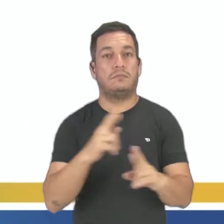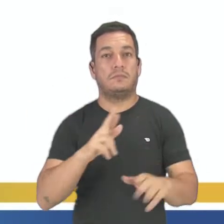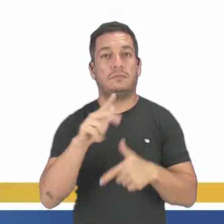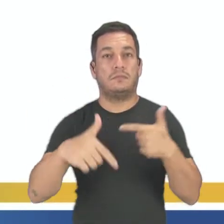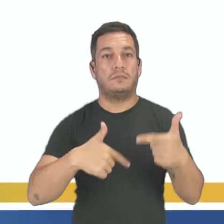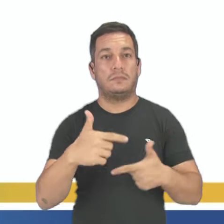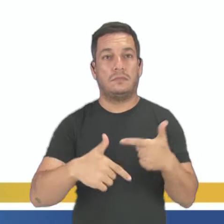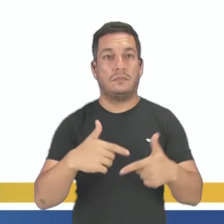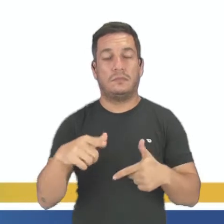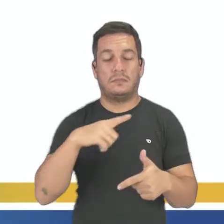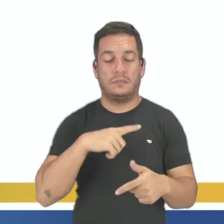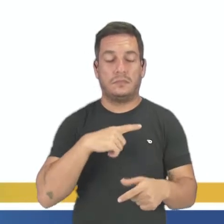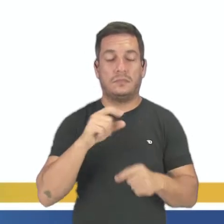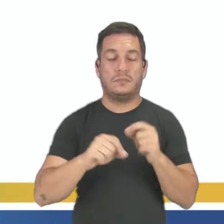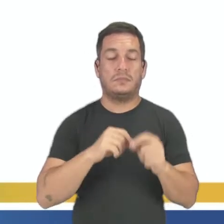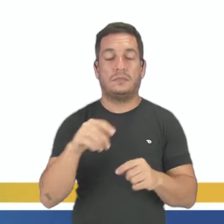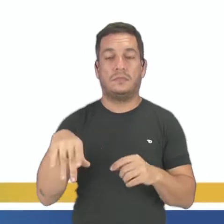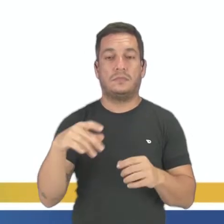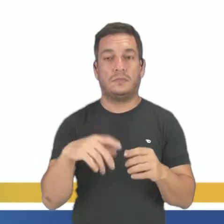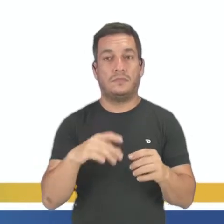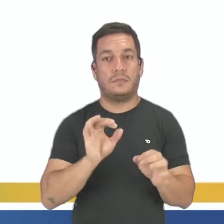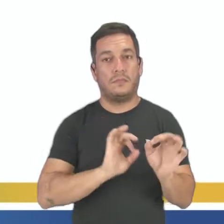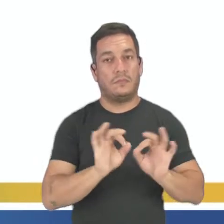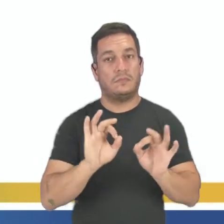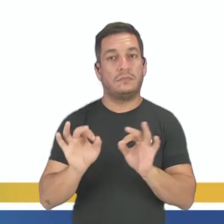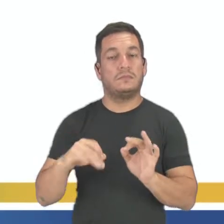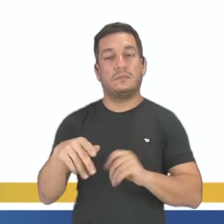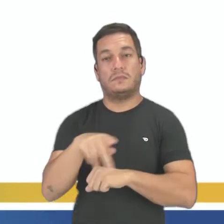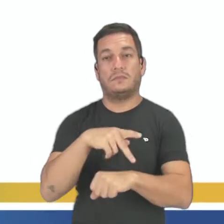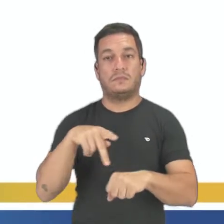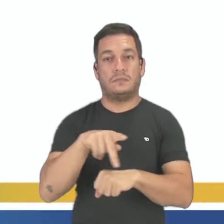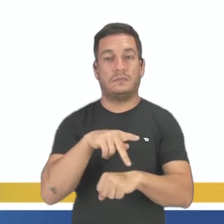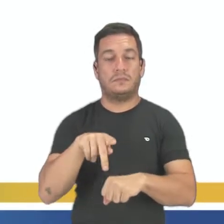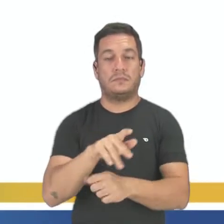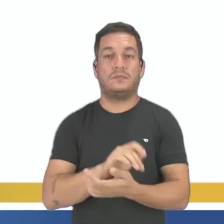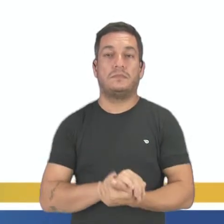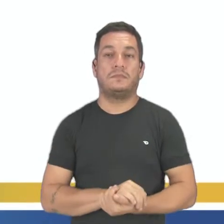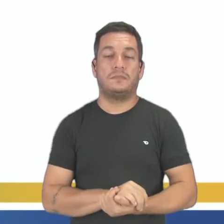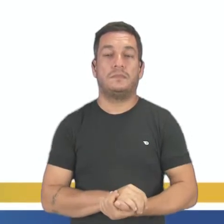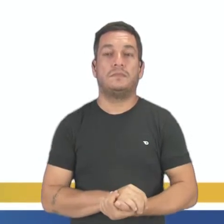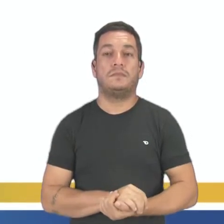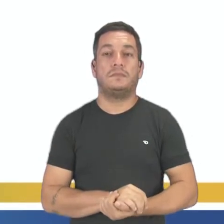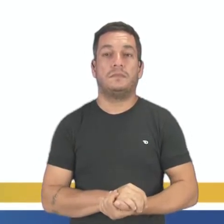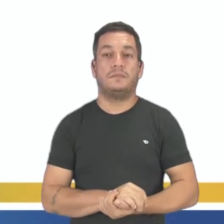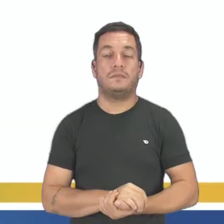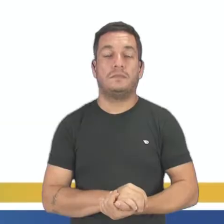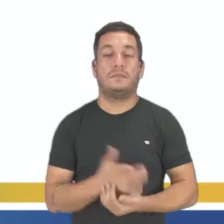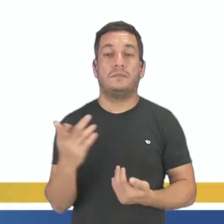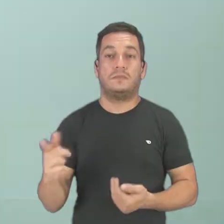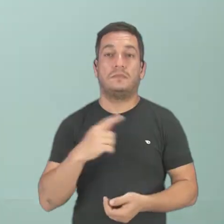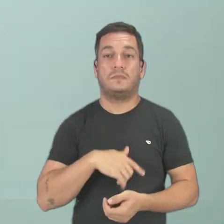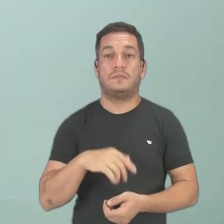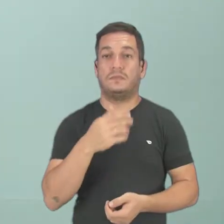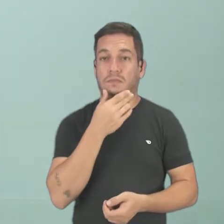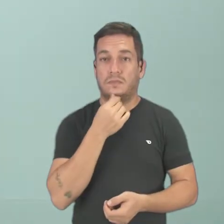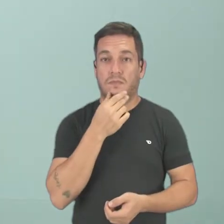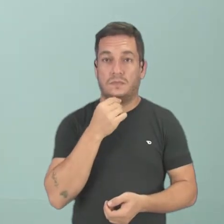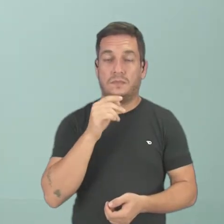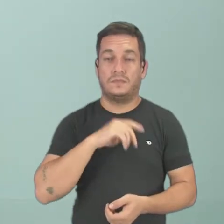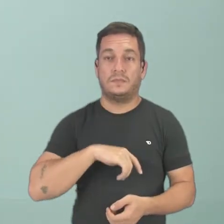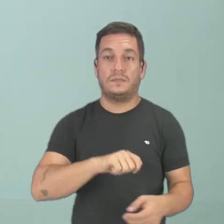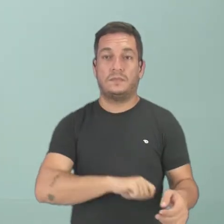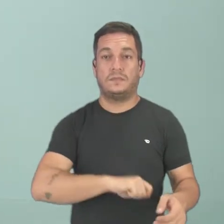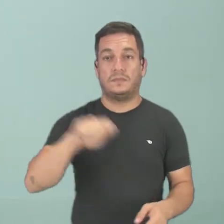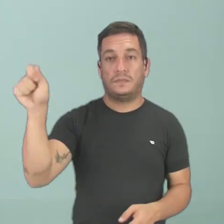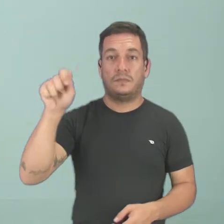trabalho que vinham sendo estabelecidas no país. Então, a priori, Getúlio Vargas, digamos